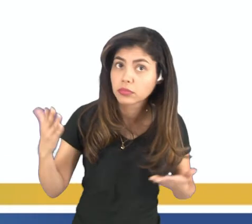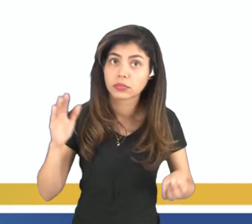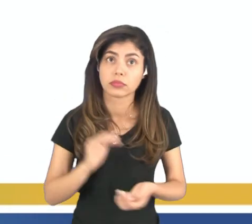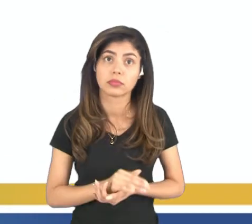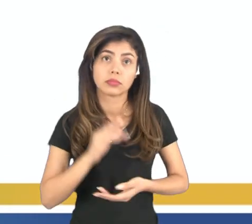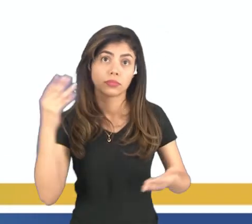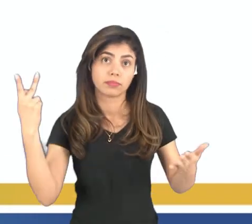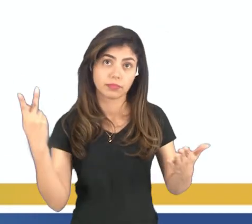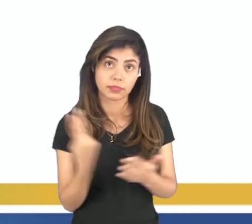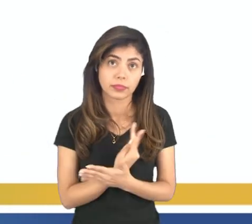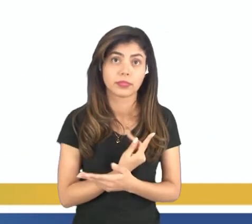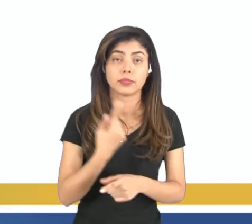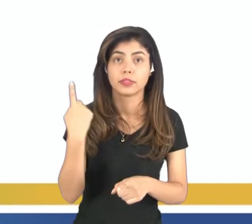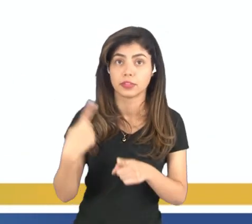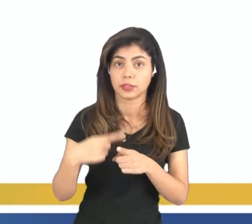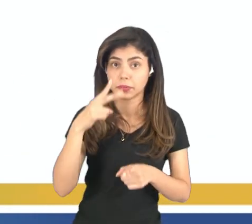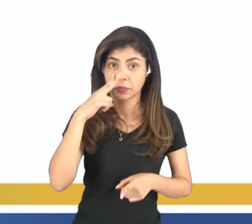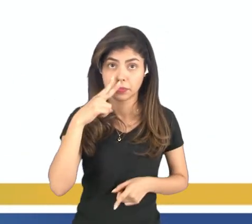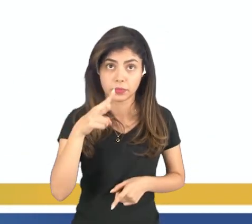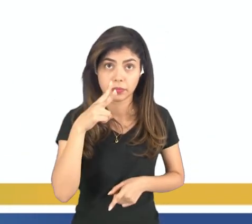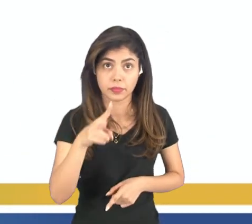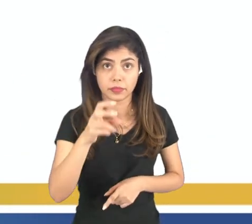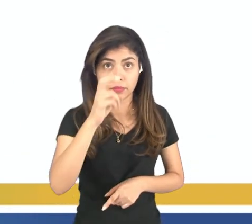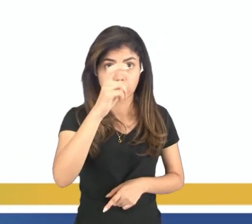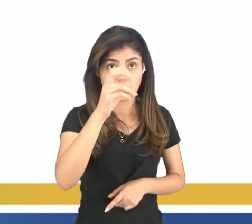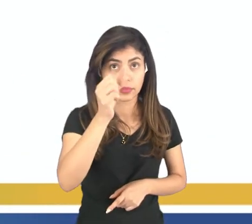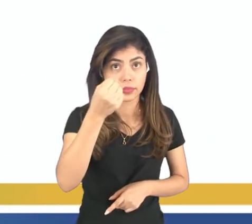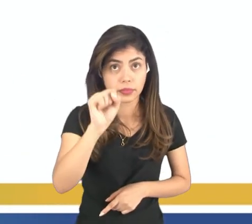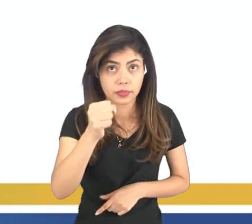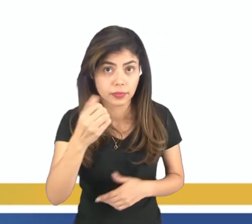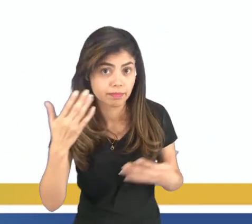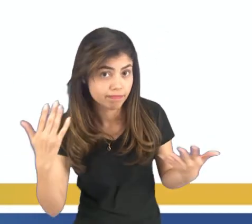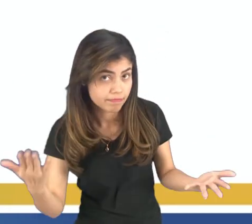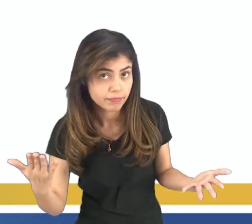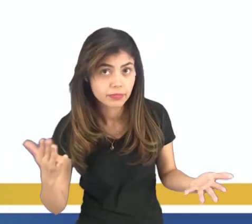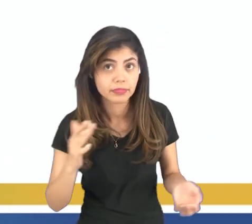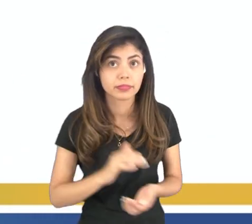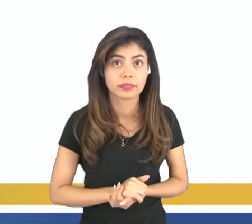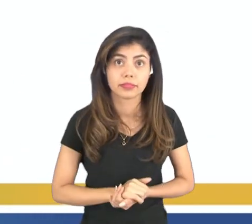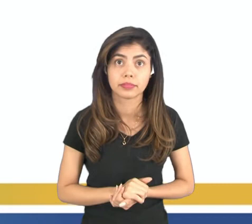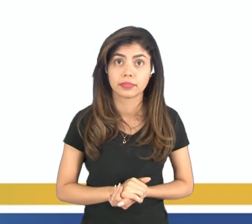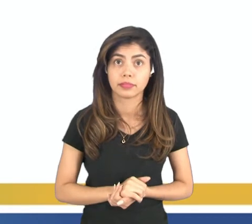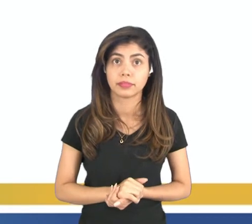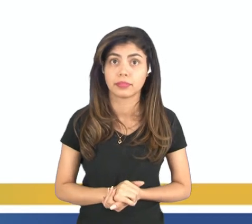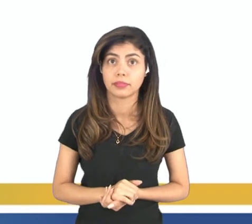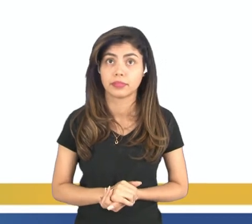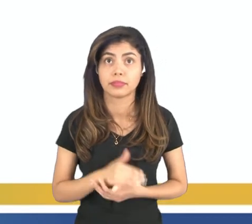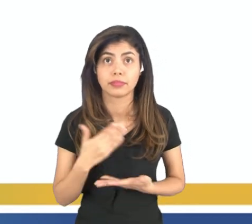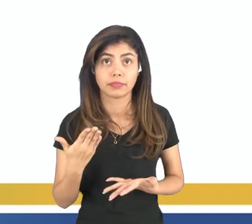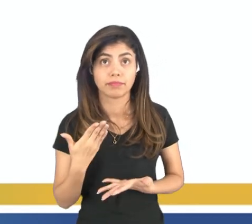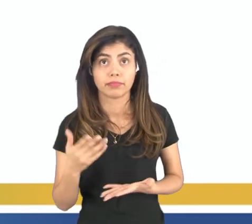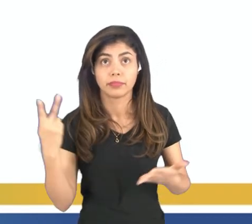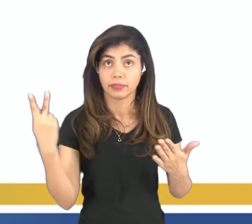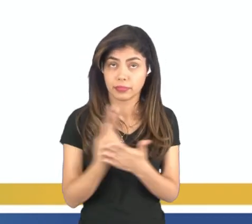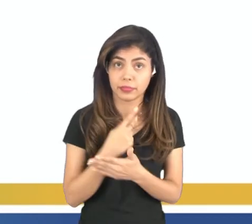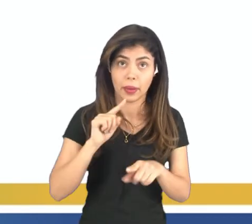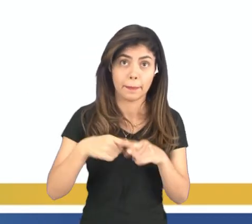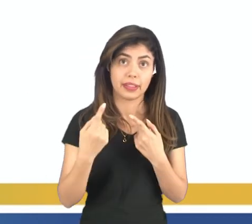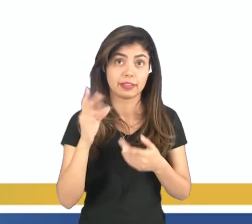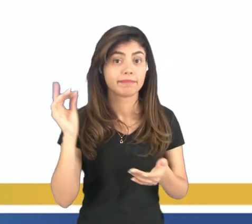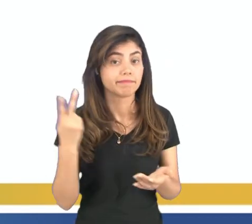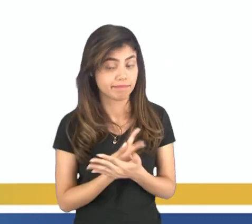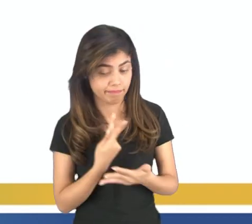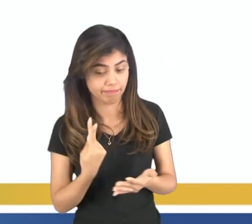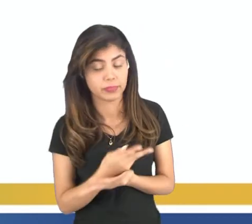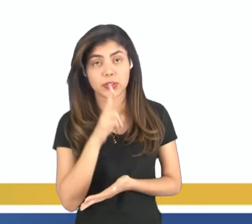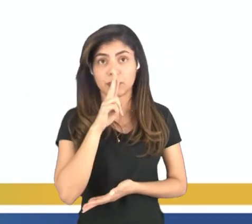pessoal Maurício ele errou certo Observe aí ele falou que o resultado Deu 168 reais e 36 centavos mas não é